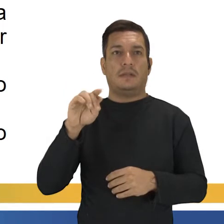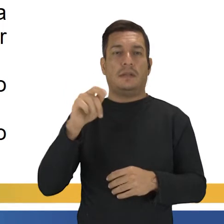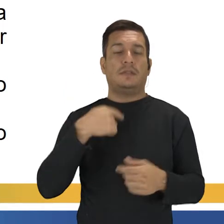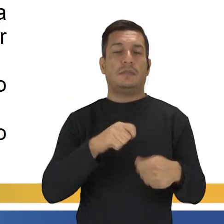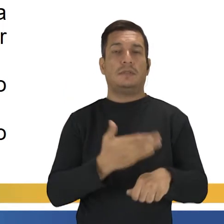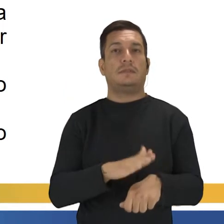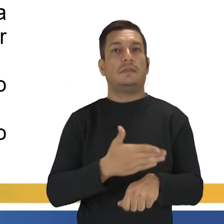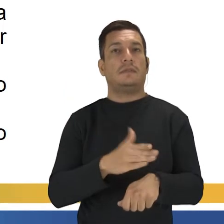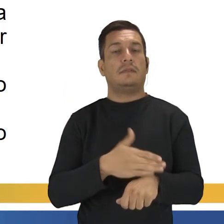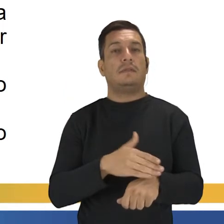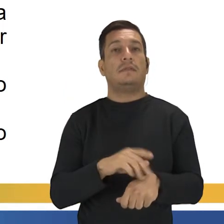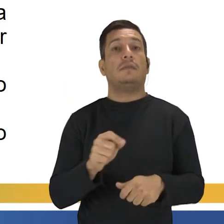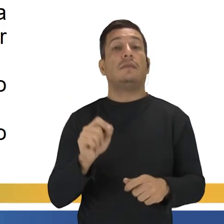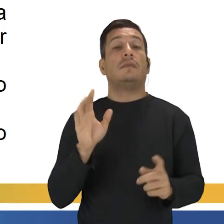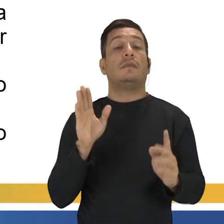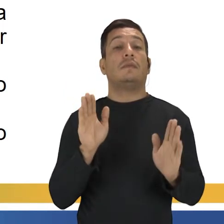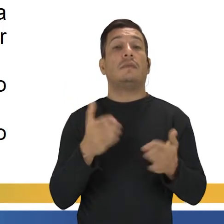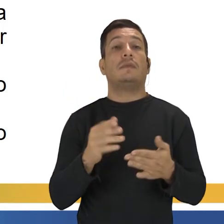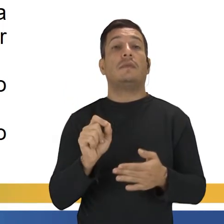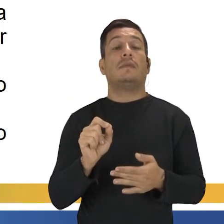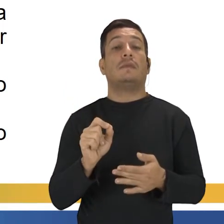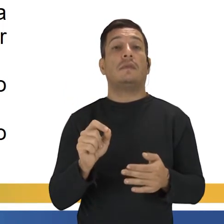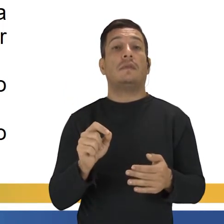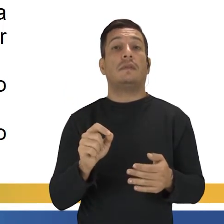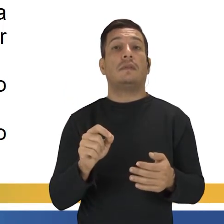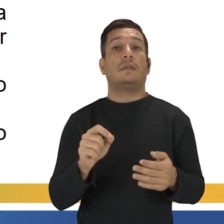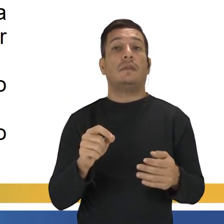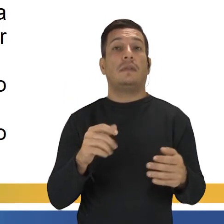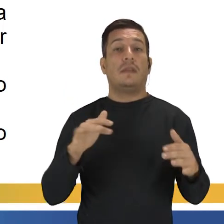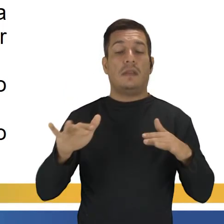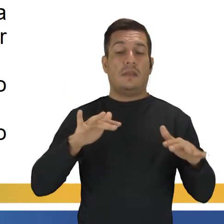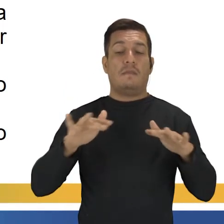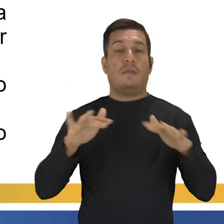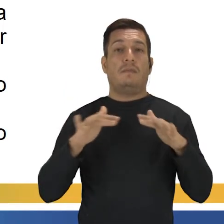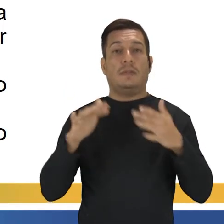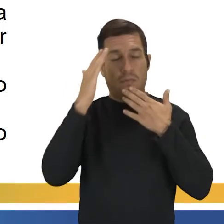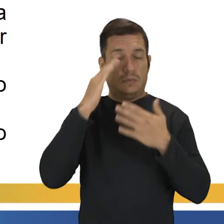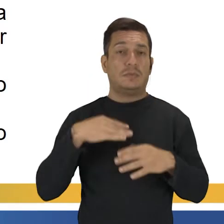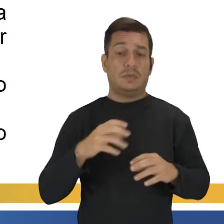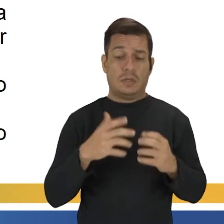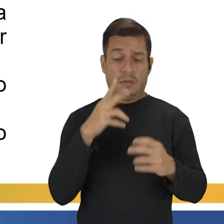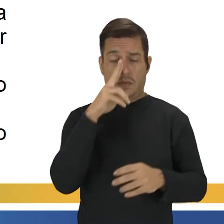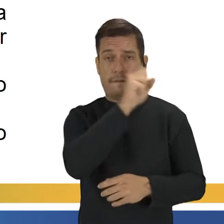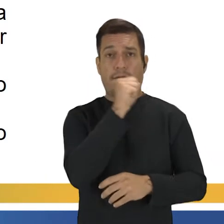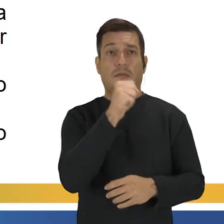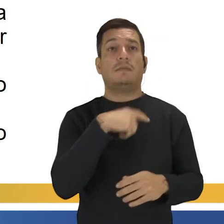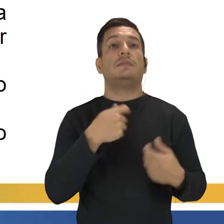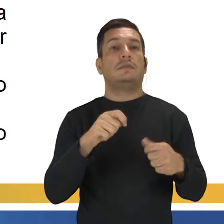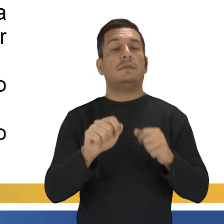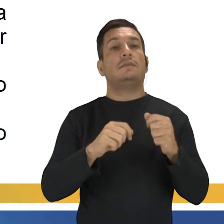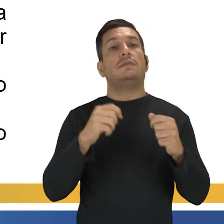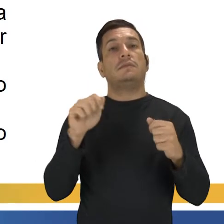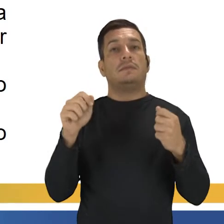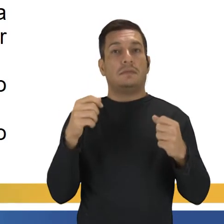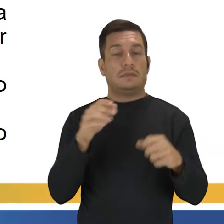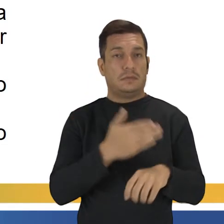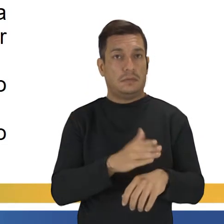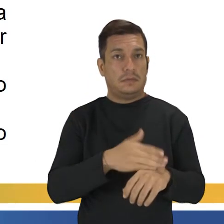Quem é o princípio da especificidade? O treinamento deve ser específico, objetivo ao qual se deseja atingir. Se eu quero